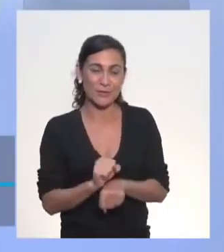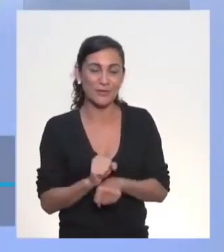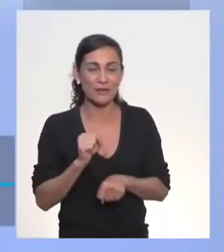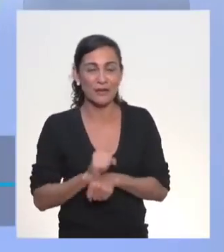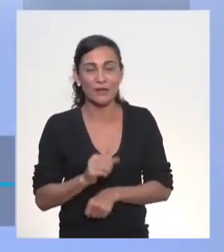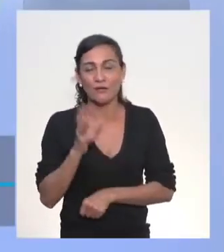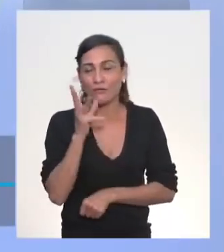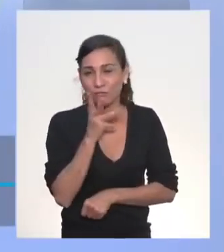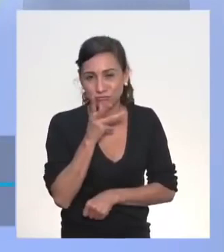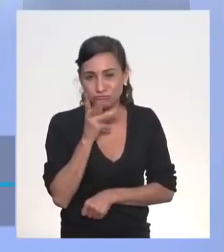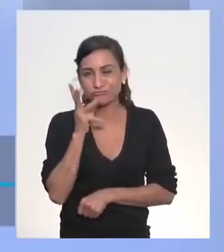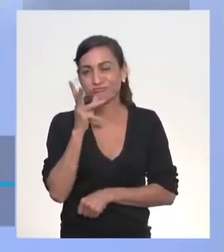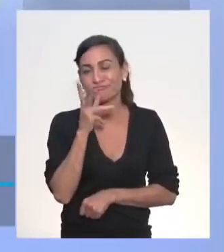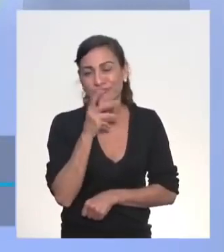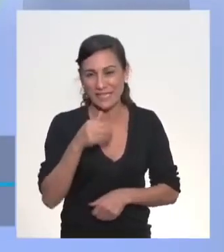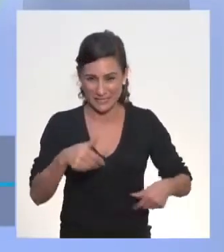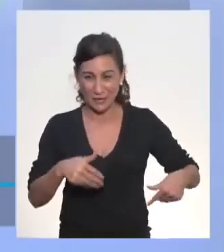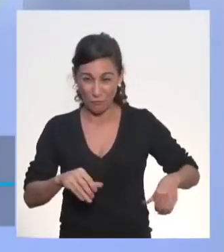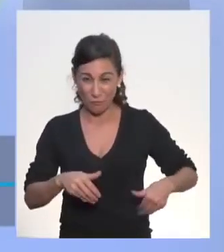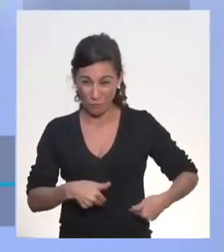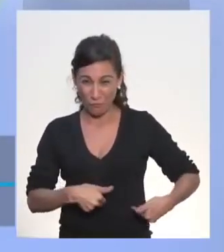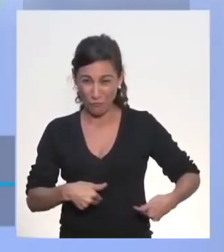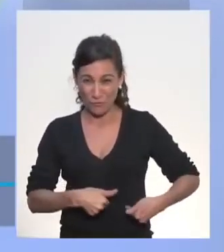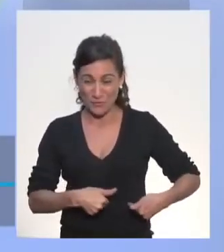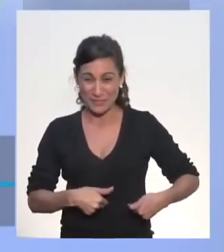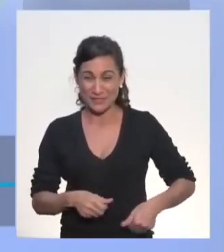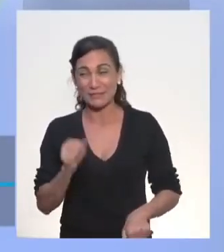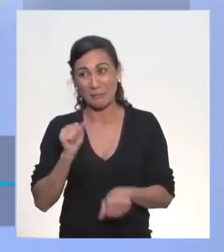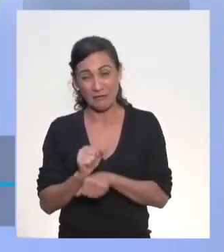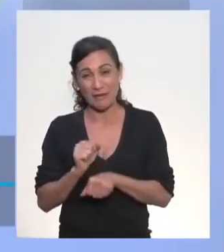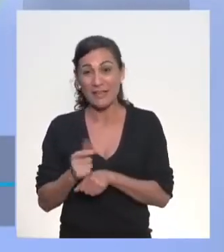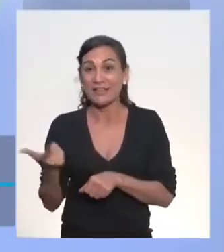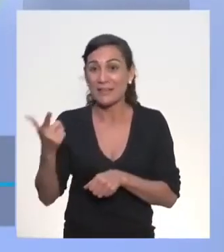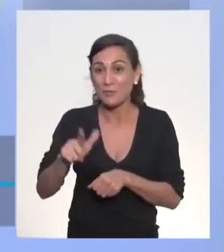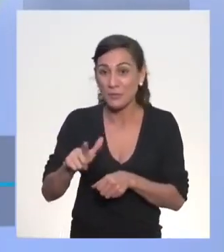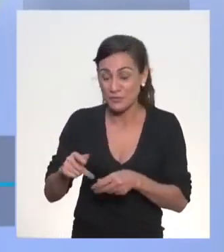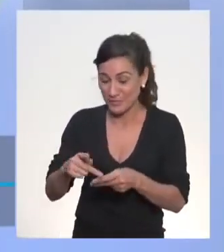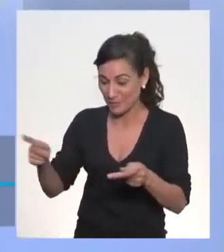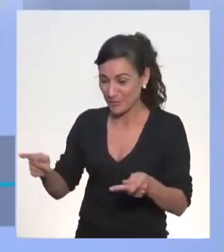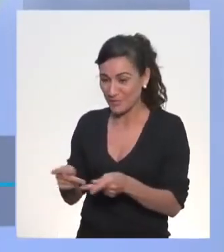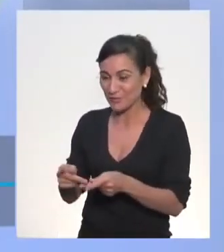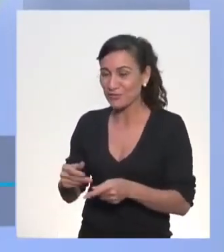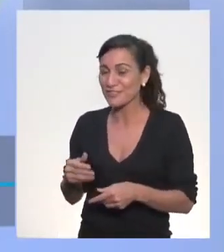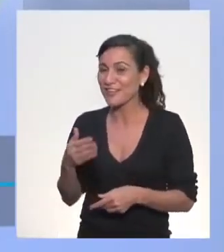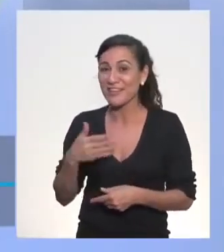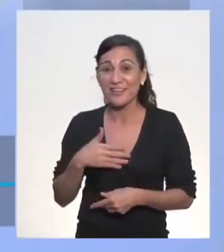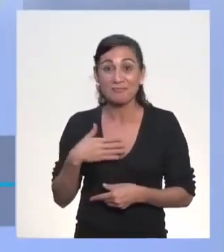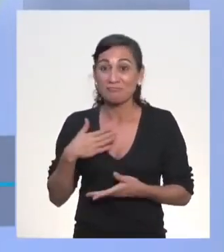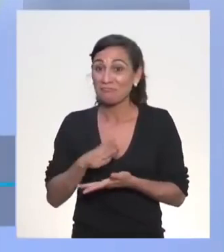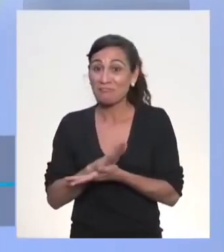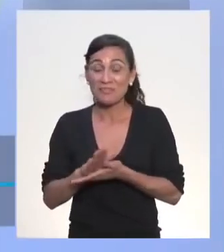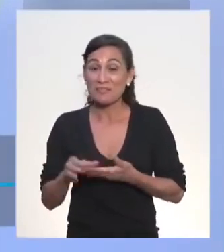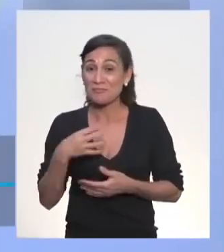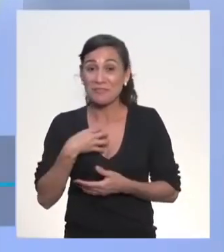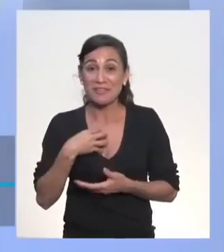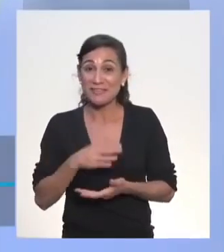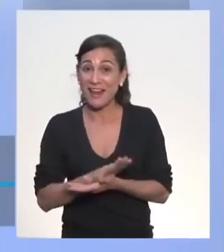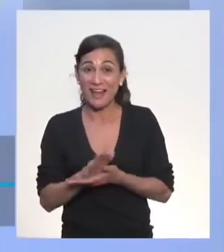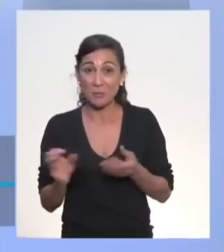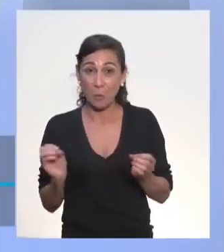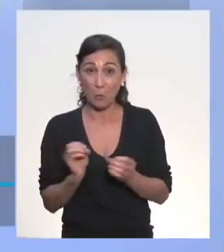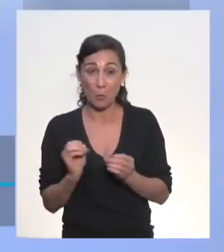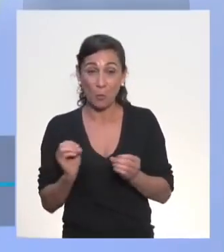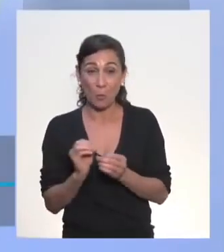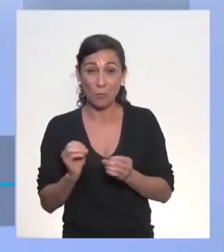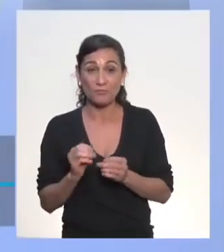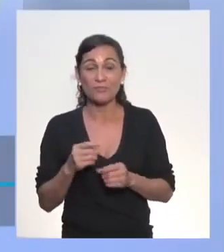para comer, parece uma eternidade. 30 minutos depois que a pizza chegou, nossa, você nem sente. Então, gente, por exemplo, o